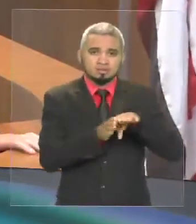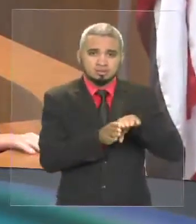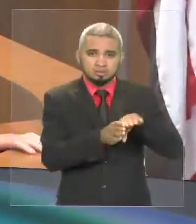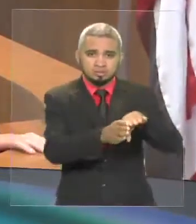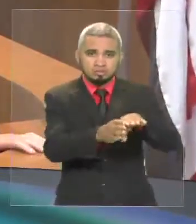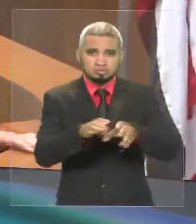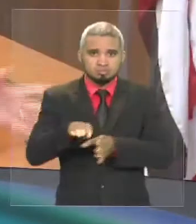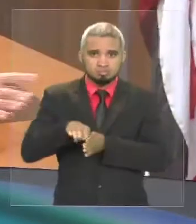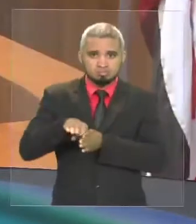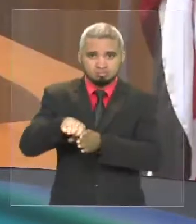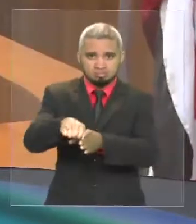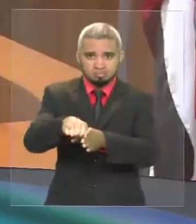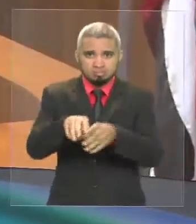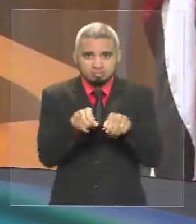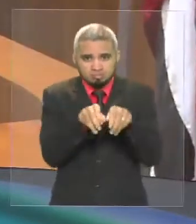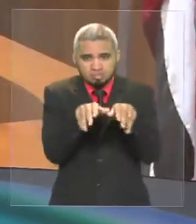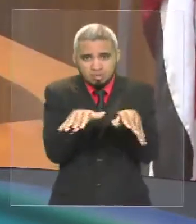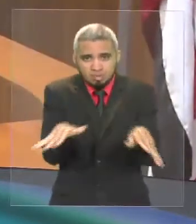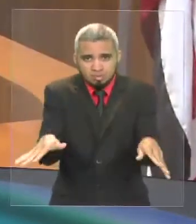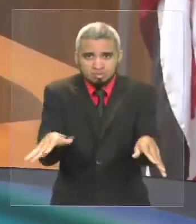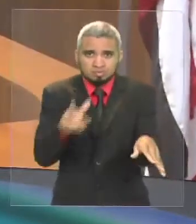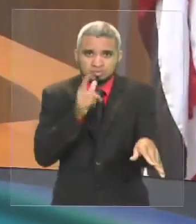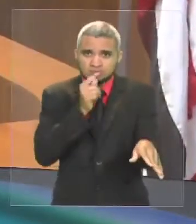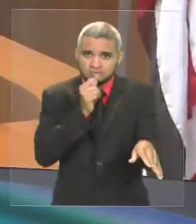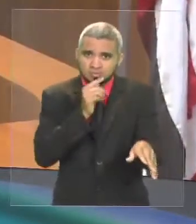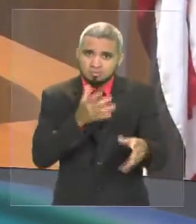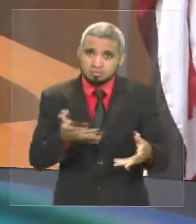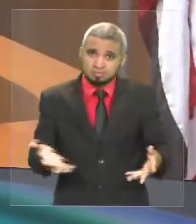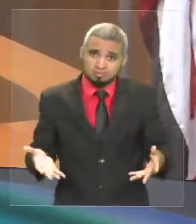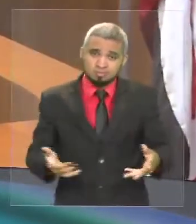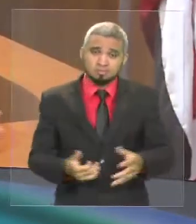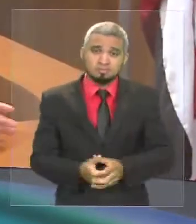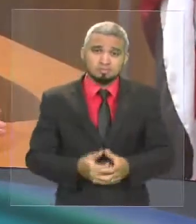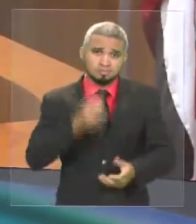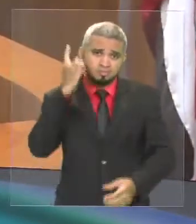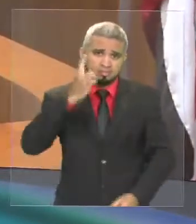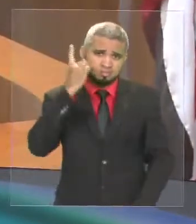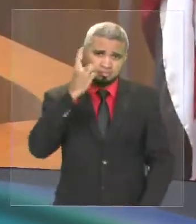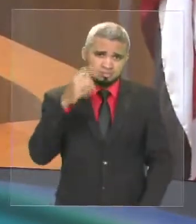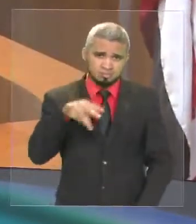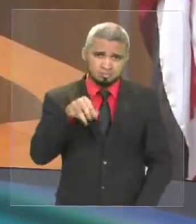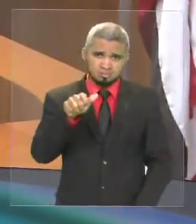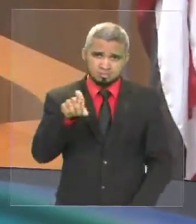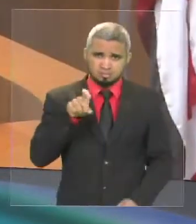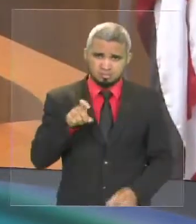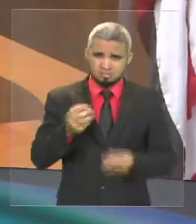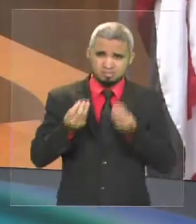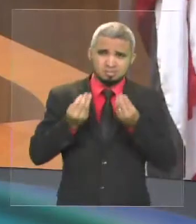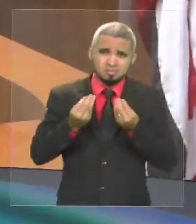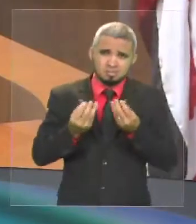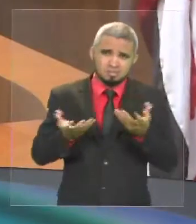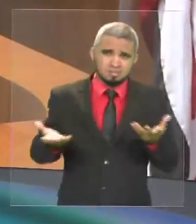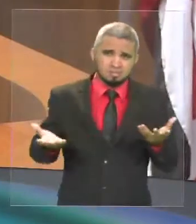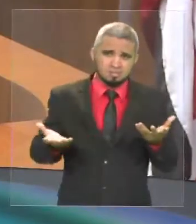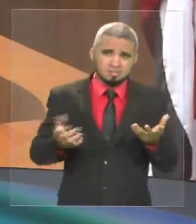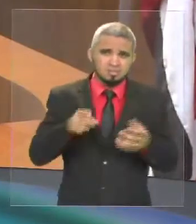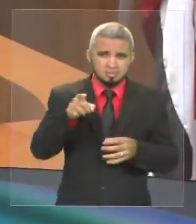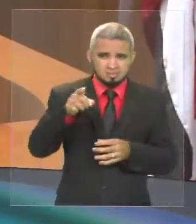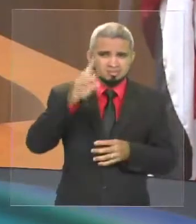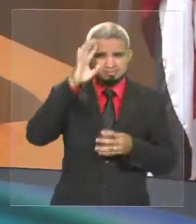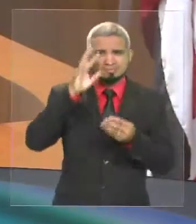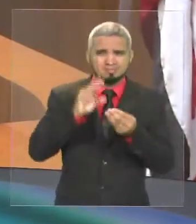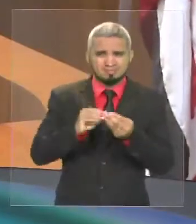quando necessárias. Ora, deputado Max Barros, tratam-se das obras de drenagem, que Vossa Excelência, mais do que ninguém